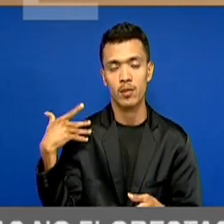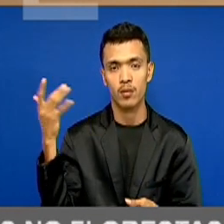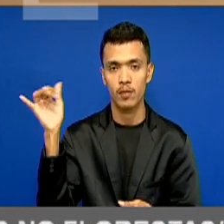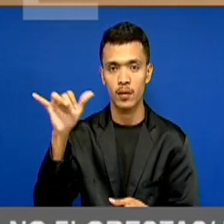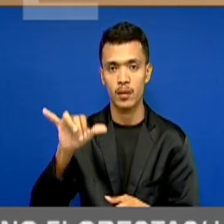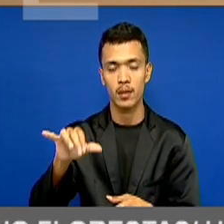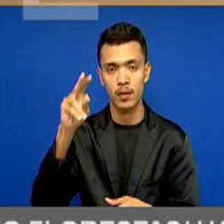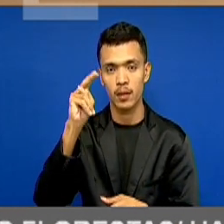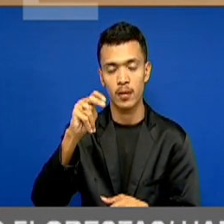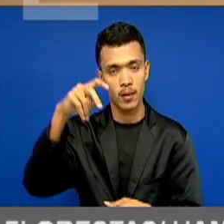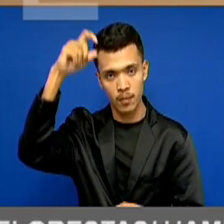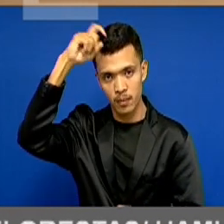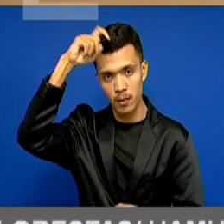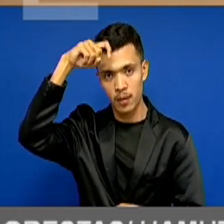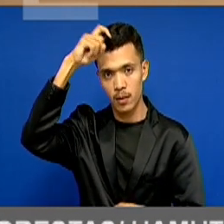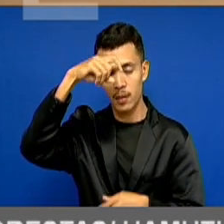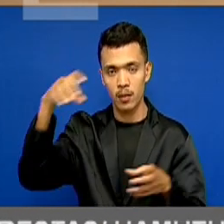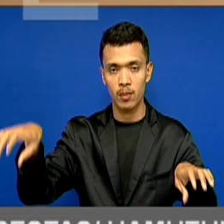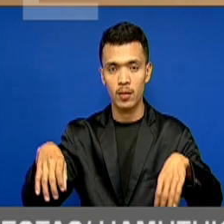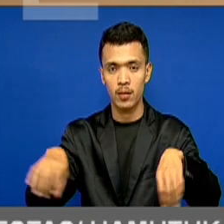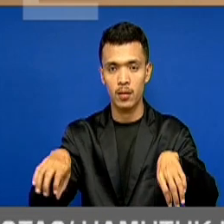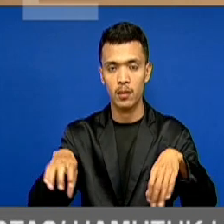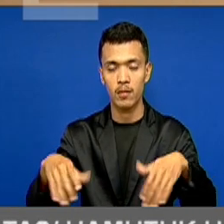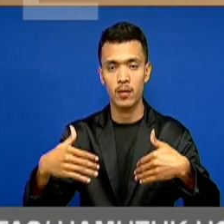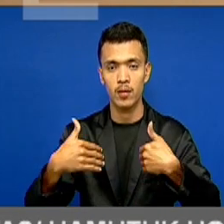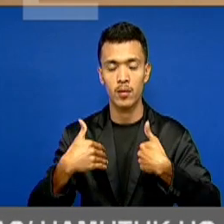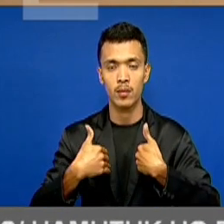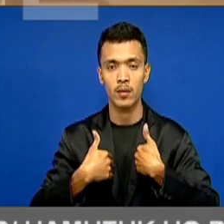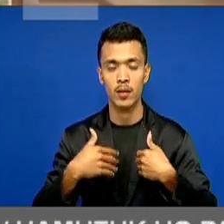Conocimiento, de Servicio y Herrailior.